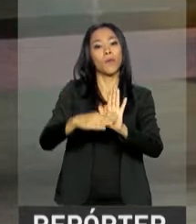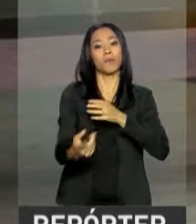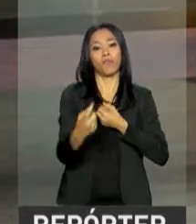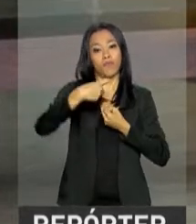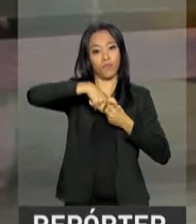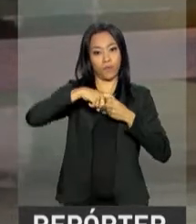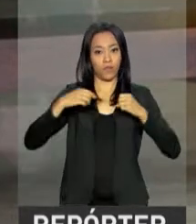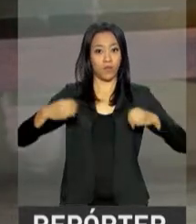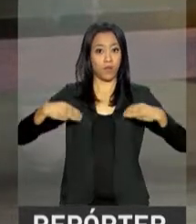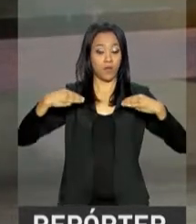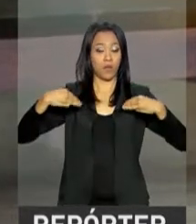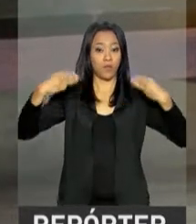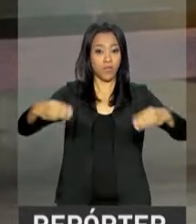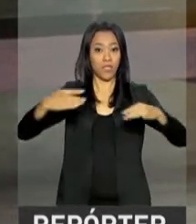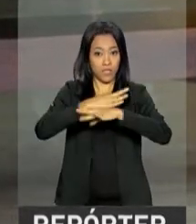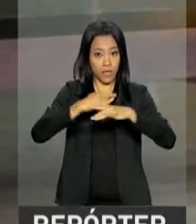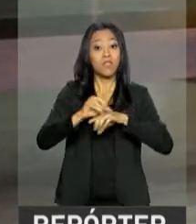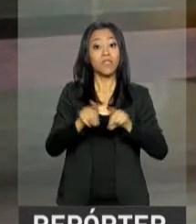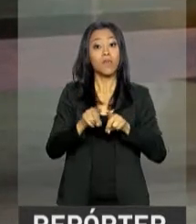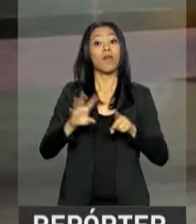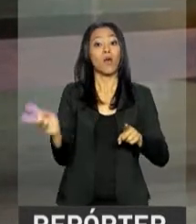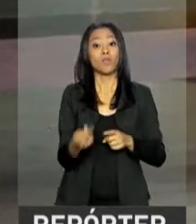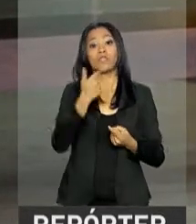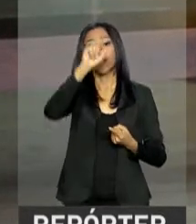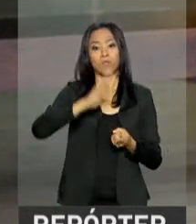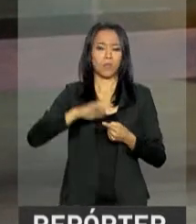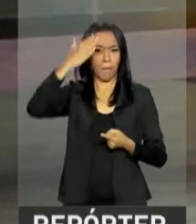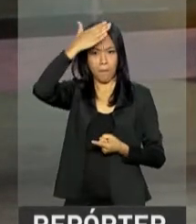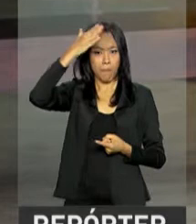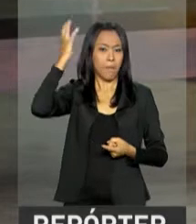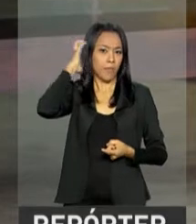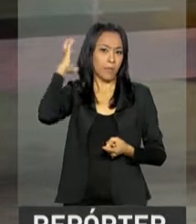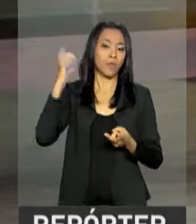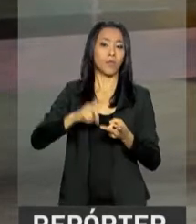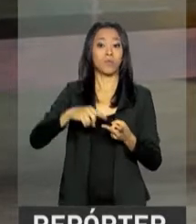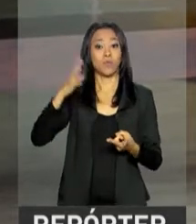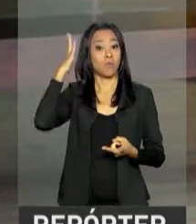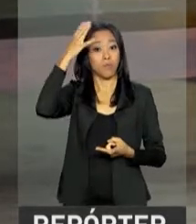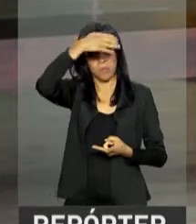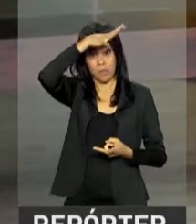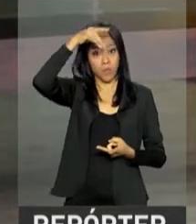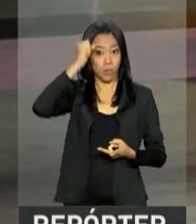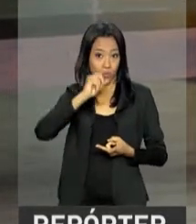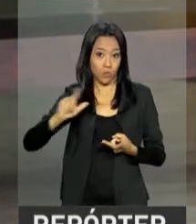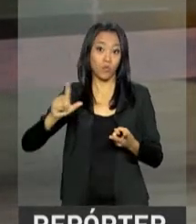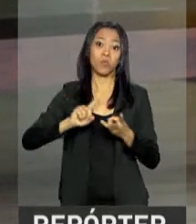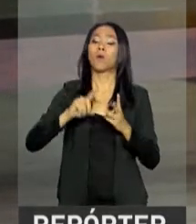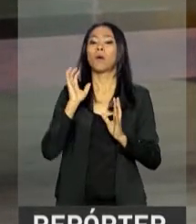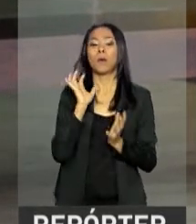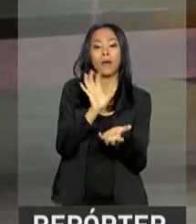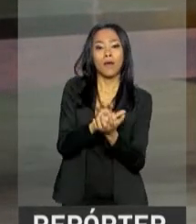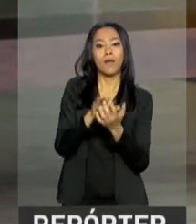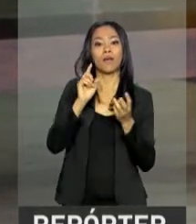Essa entrega vai ocorrer também em outros estados, em Mato Grosso, Mato Grosso do Sul, Pernambuco, Pará e Rondônia.